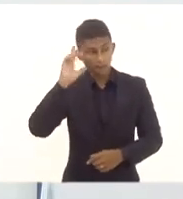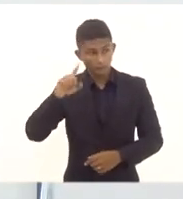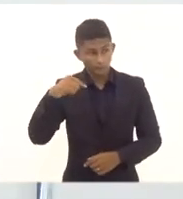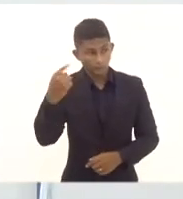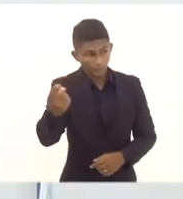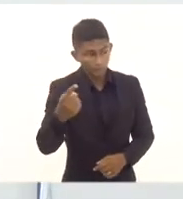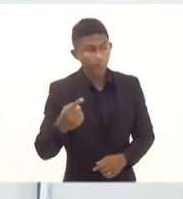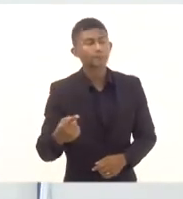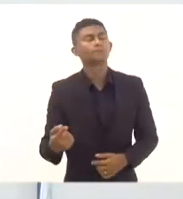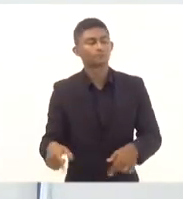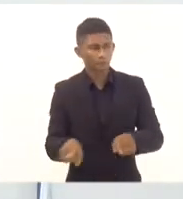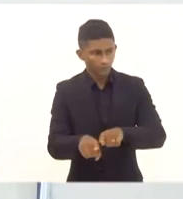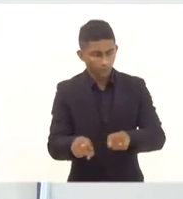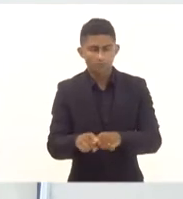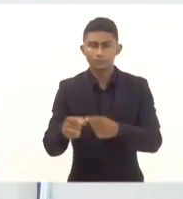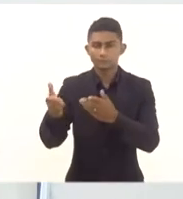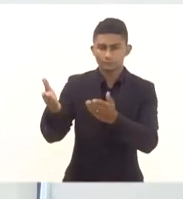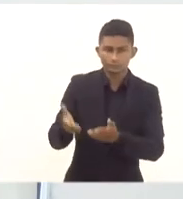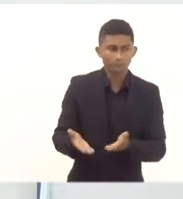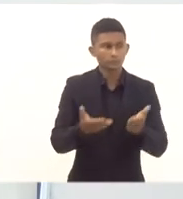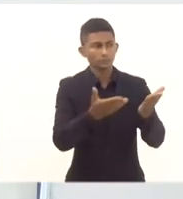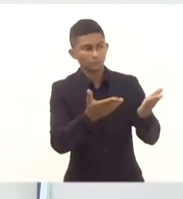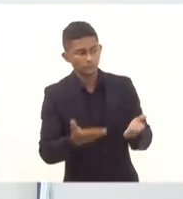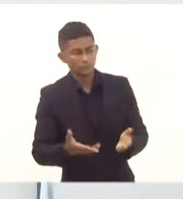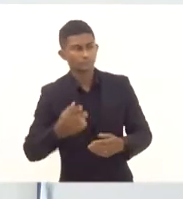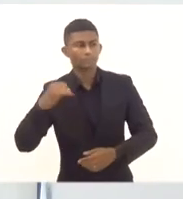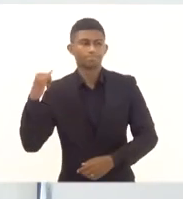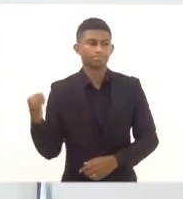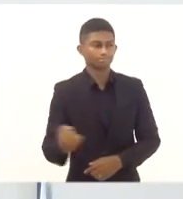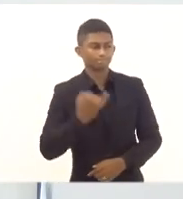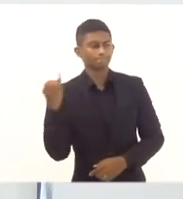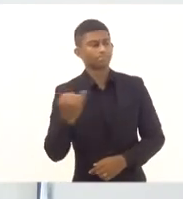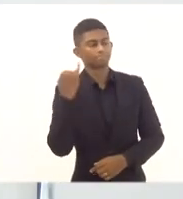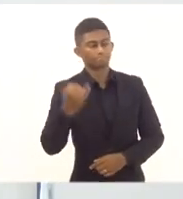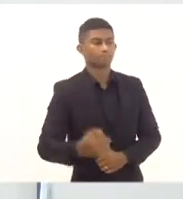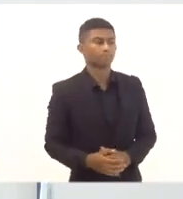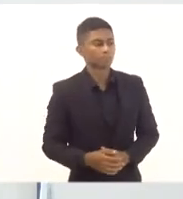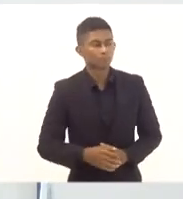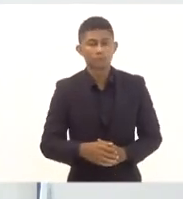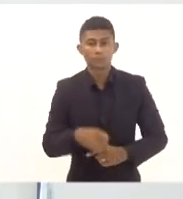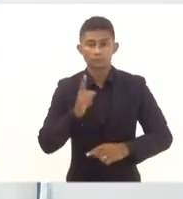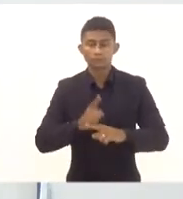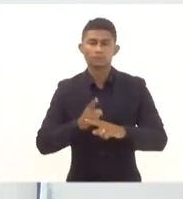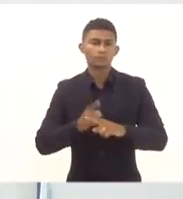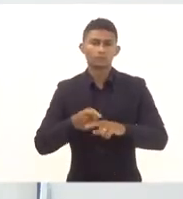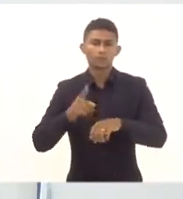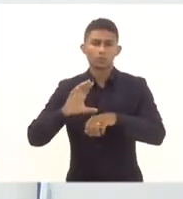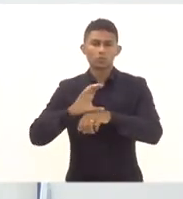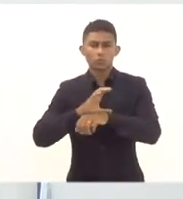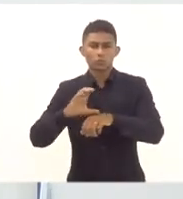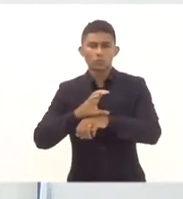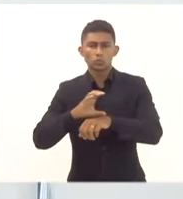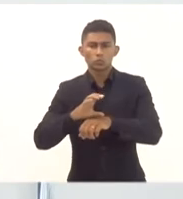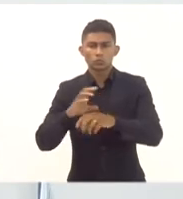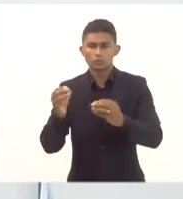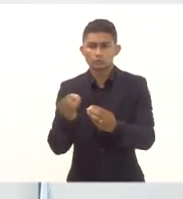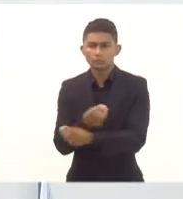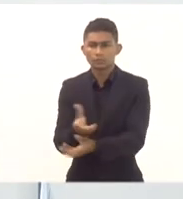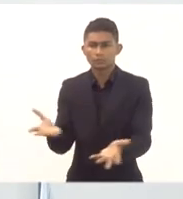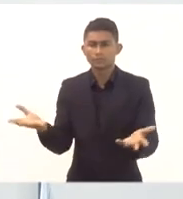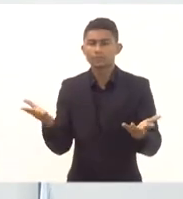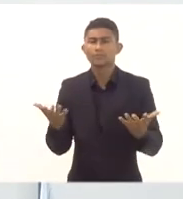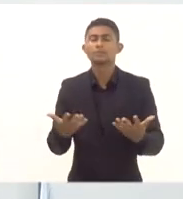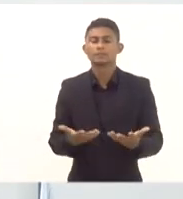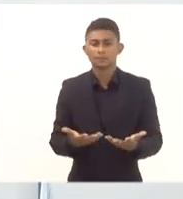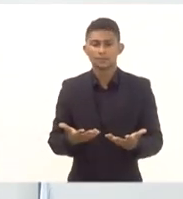trazer esses dois agentes é fundamental então com a oferta de cursos profissionalizantes e técnicos para